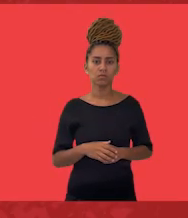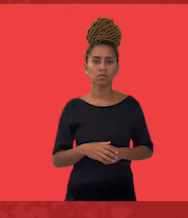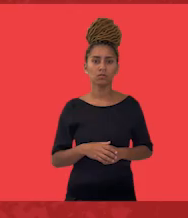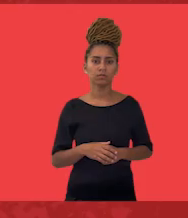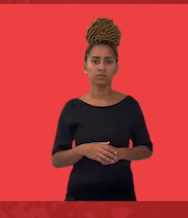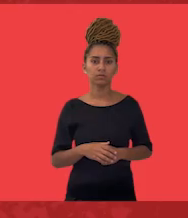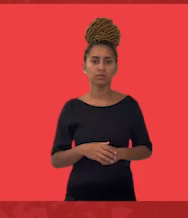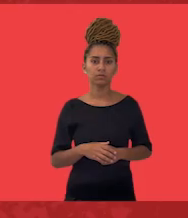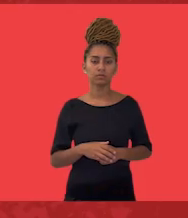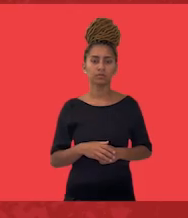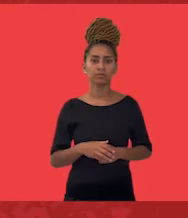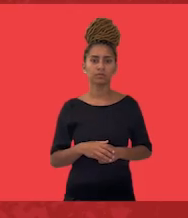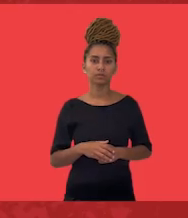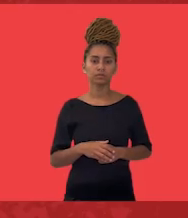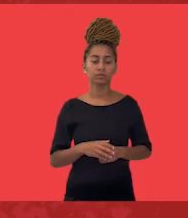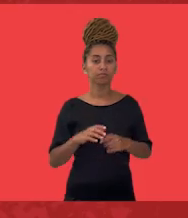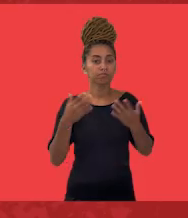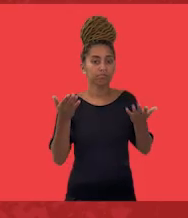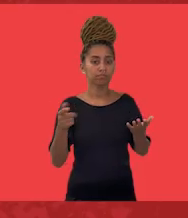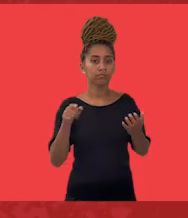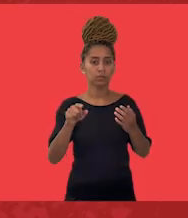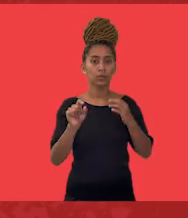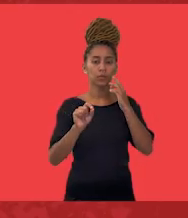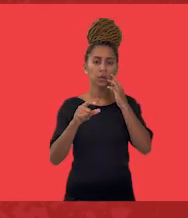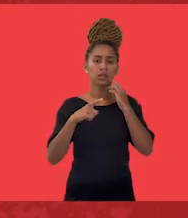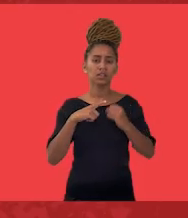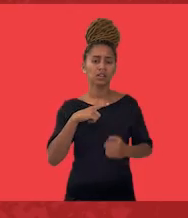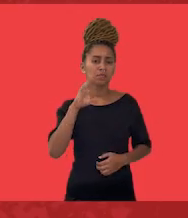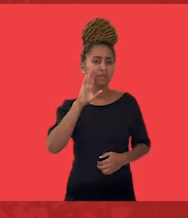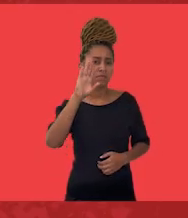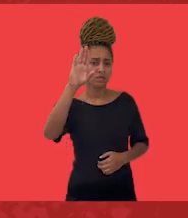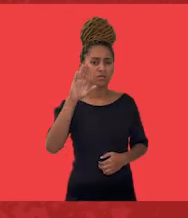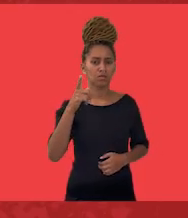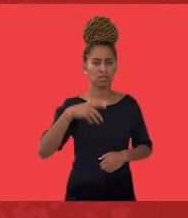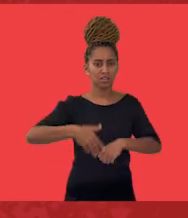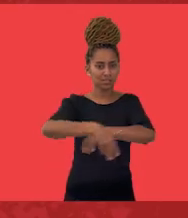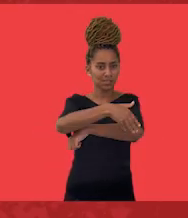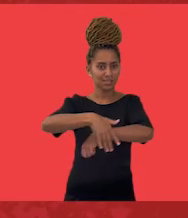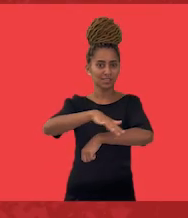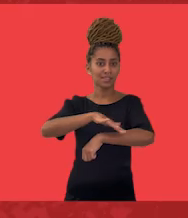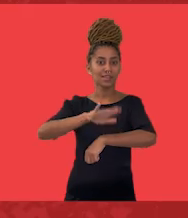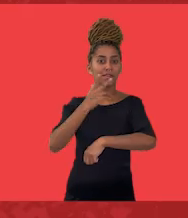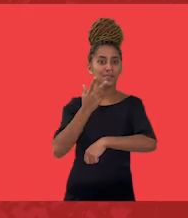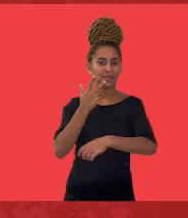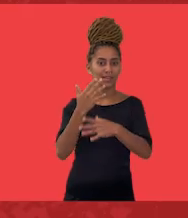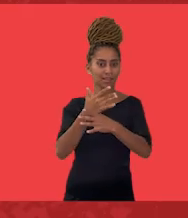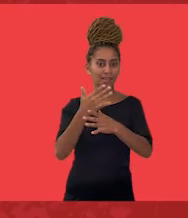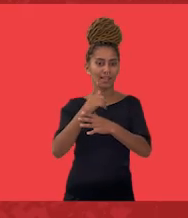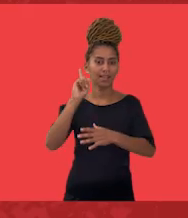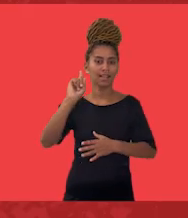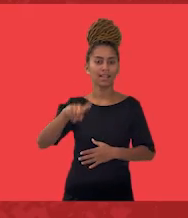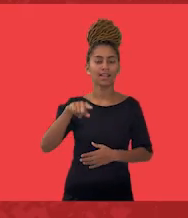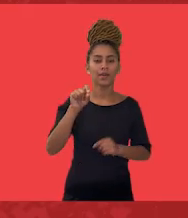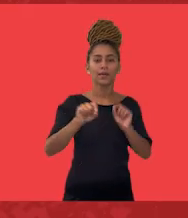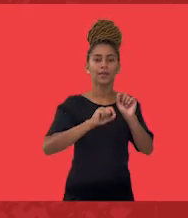vida, desordem diante da norma que se fixa, dispositivo político com a potência